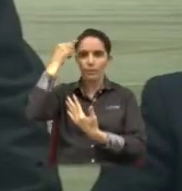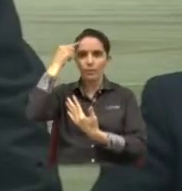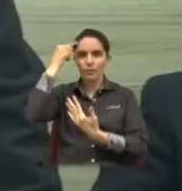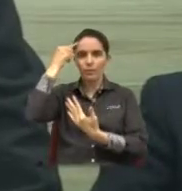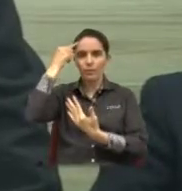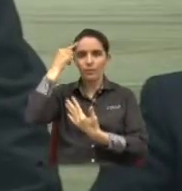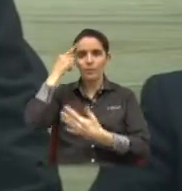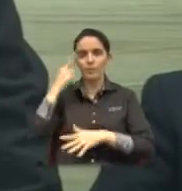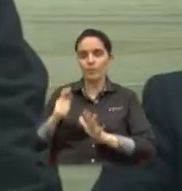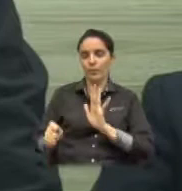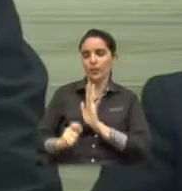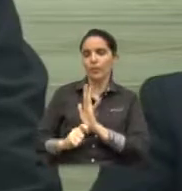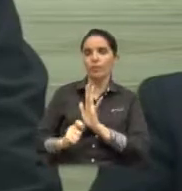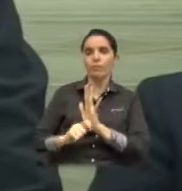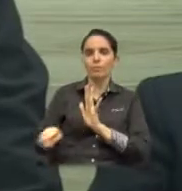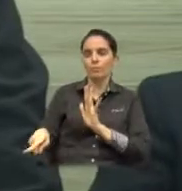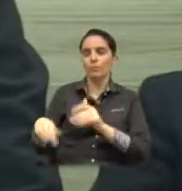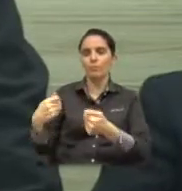dependência.